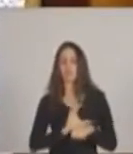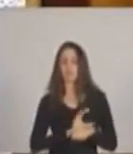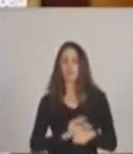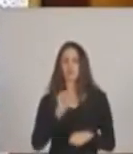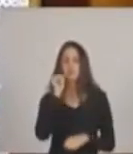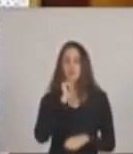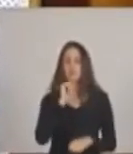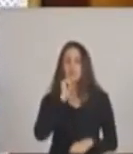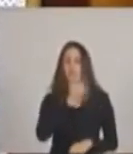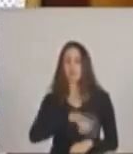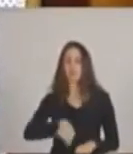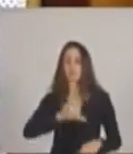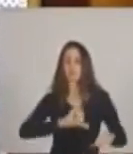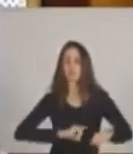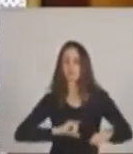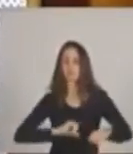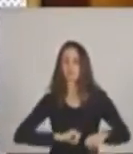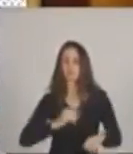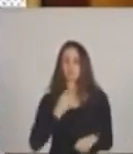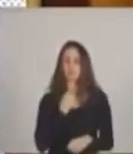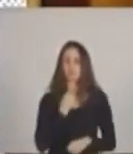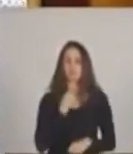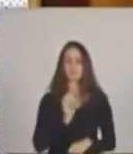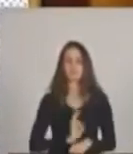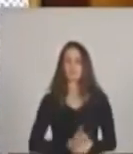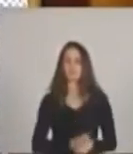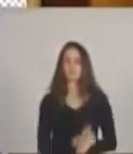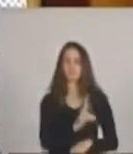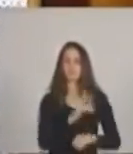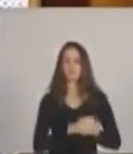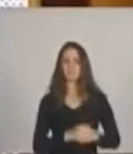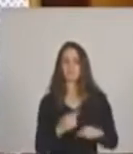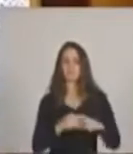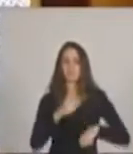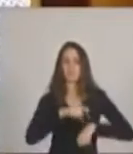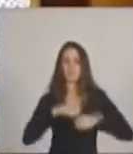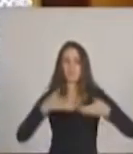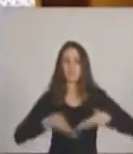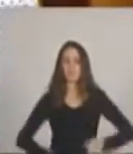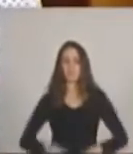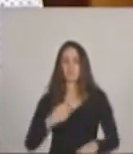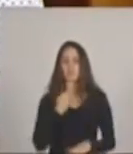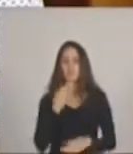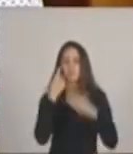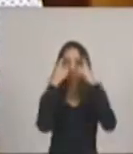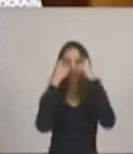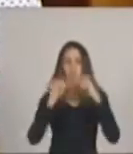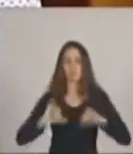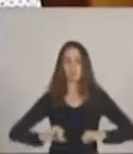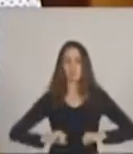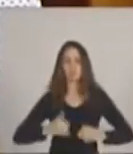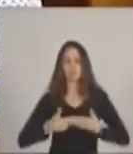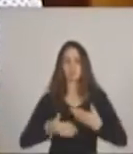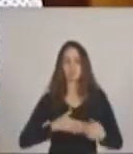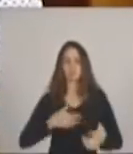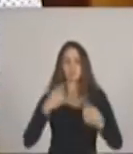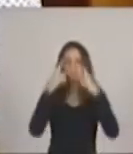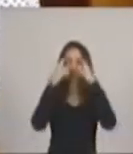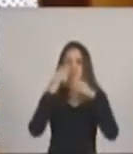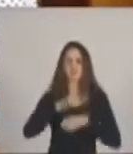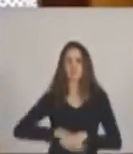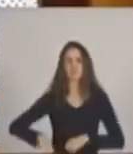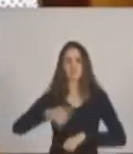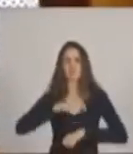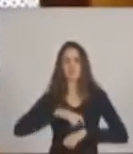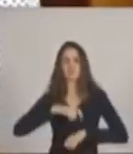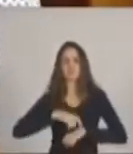podem continuar sendo vítimas de violência obstétrica ou qualquer violência em nosso estado, especialmente nesse momento